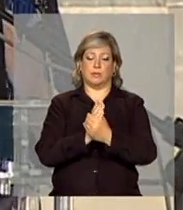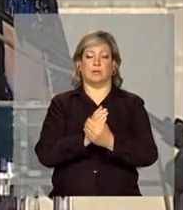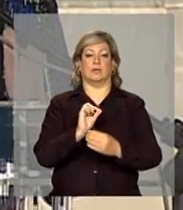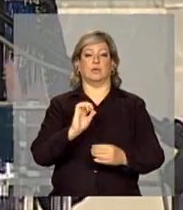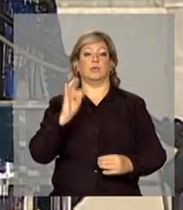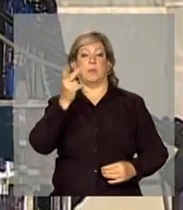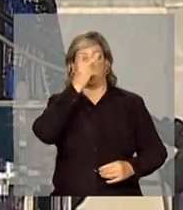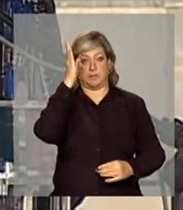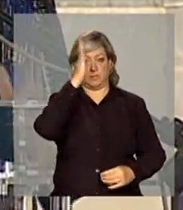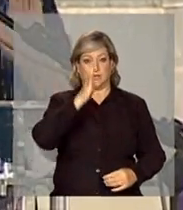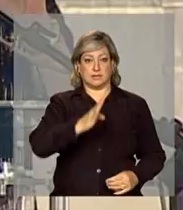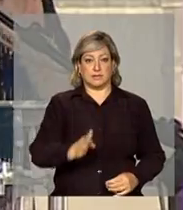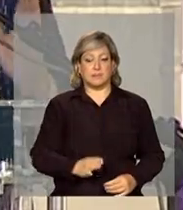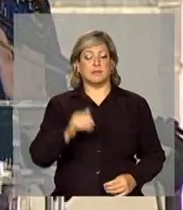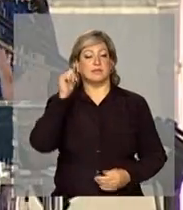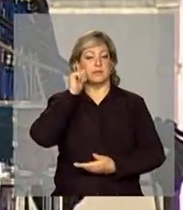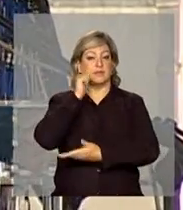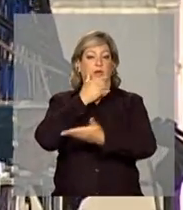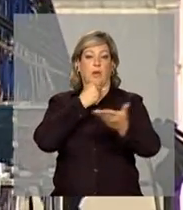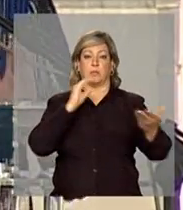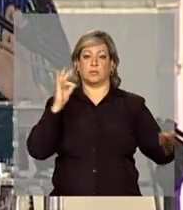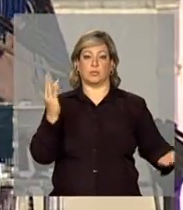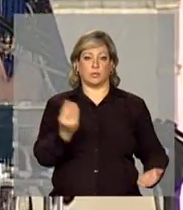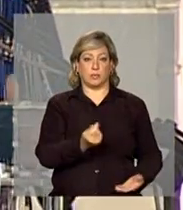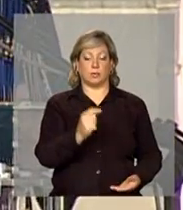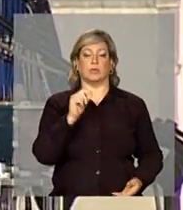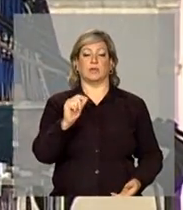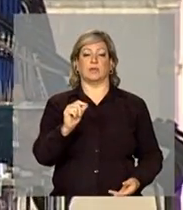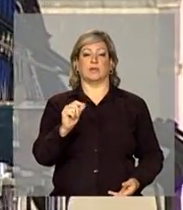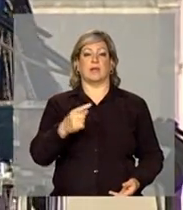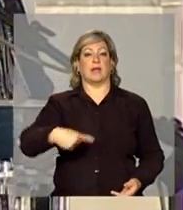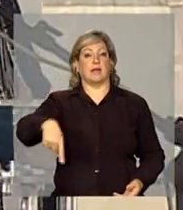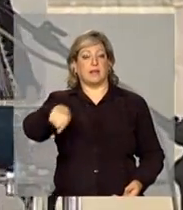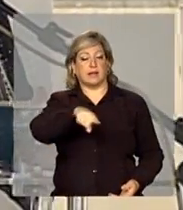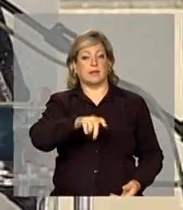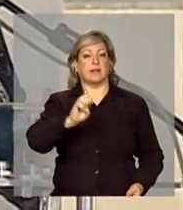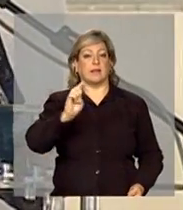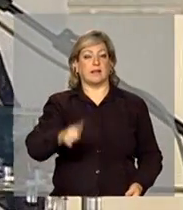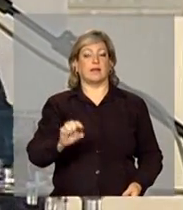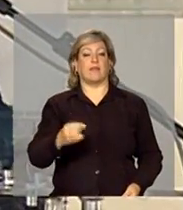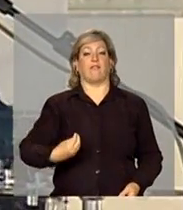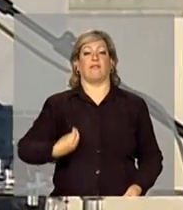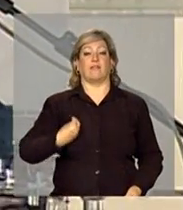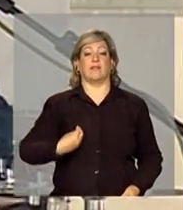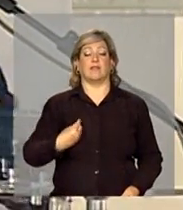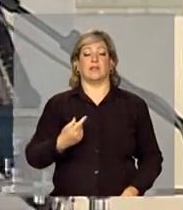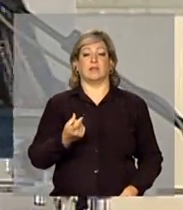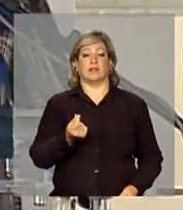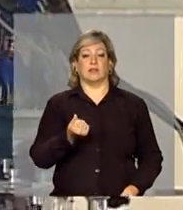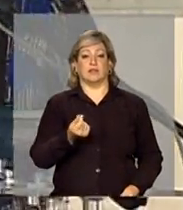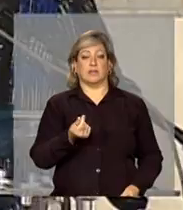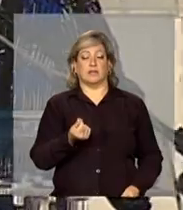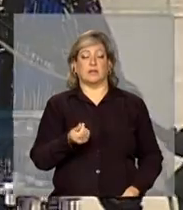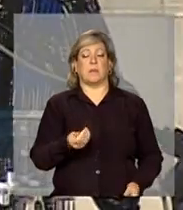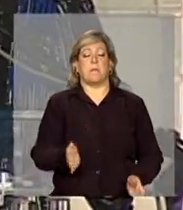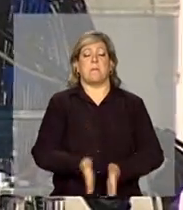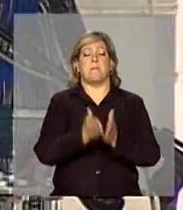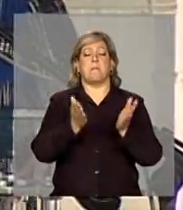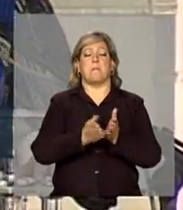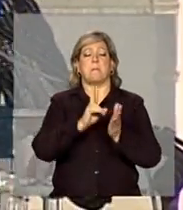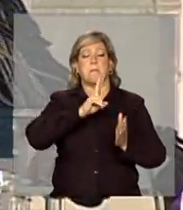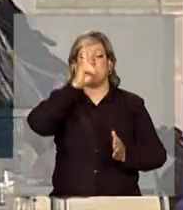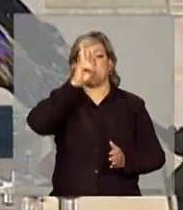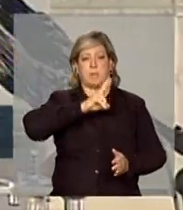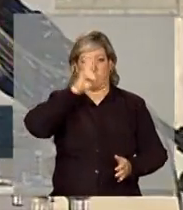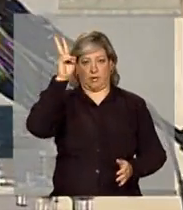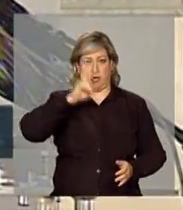os brasileiros e as brasileiras que são aqueles que vivem abaixo da linha da pobreza